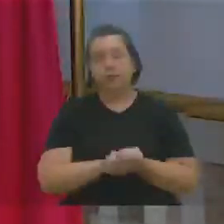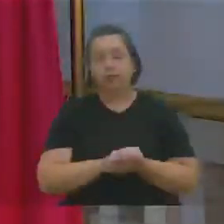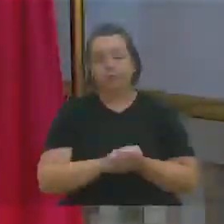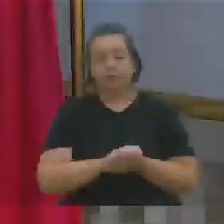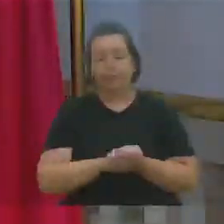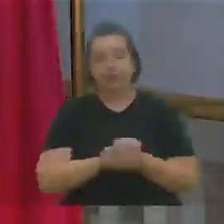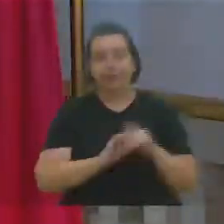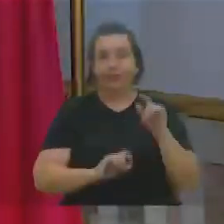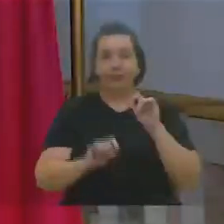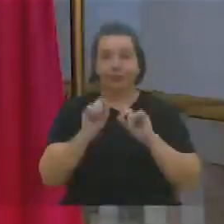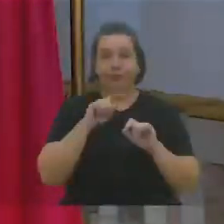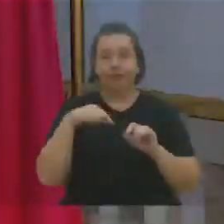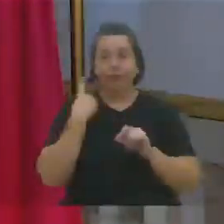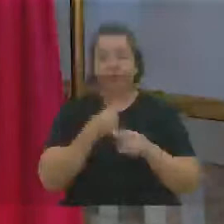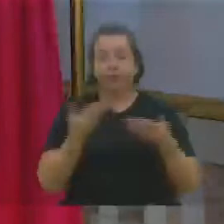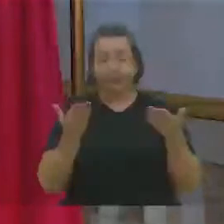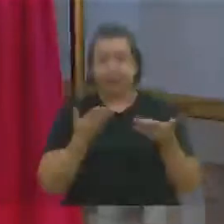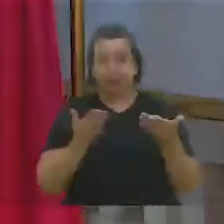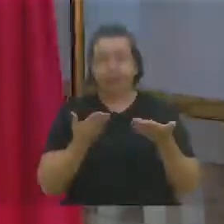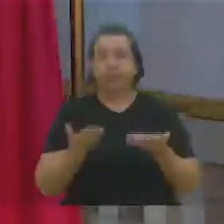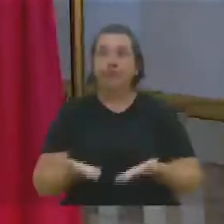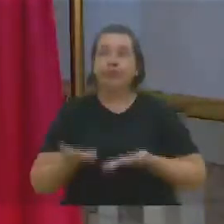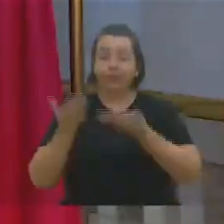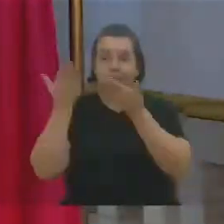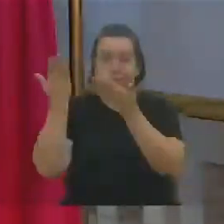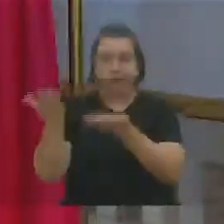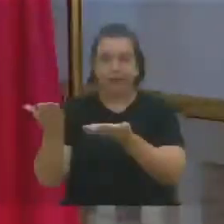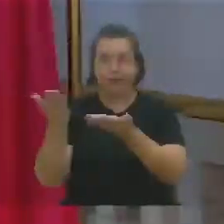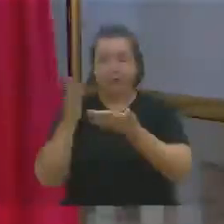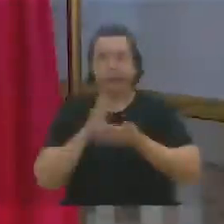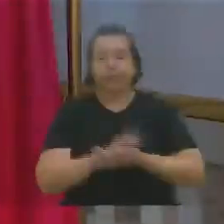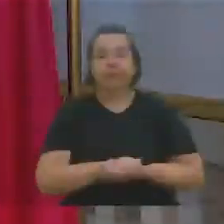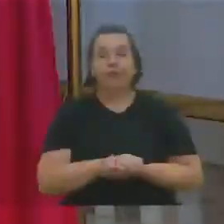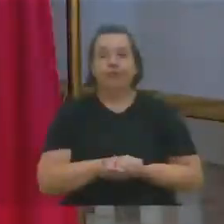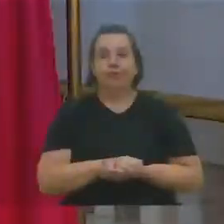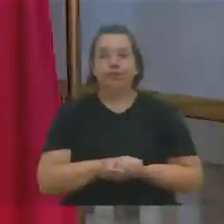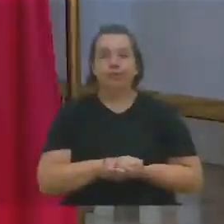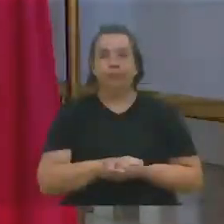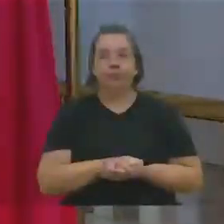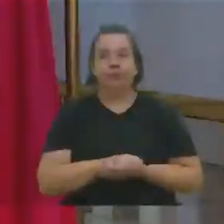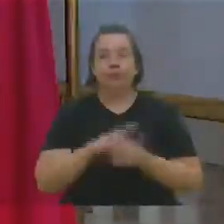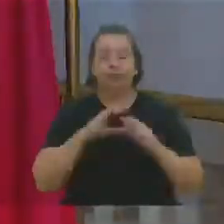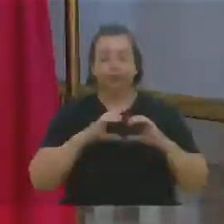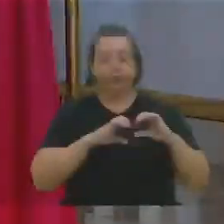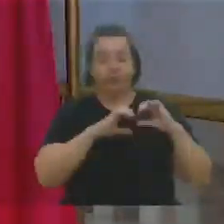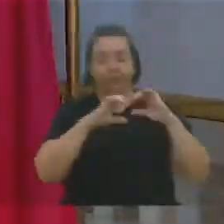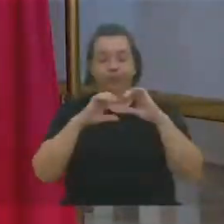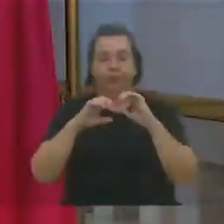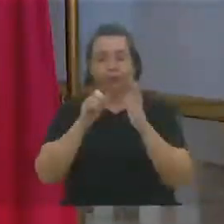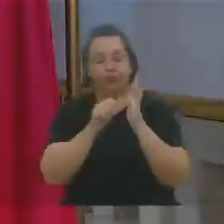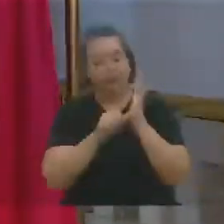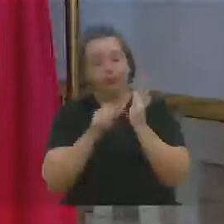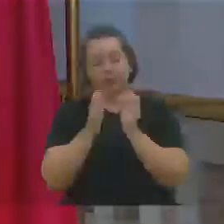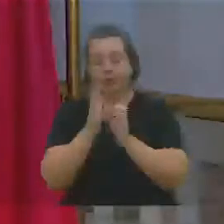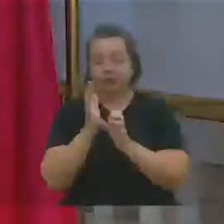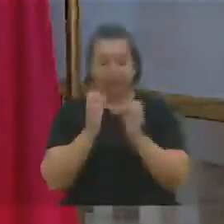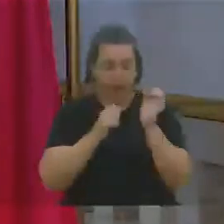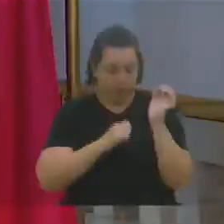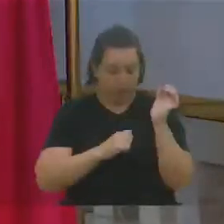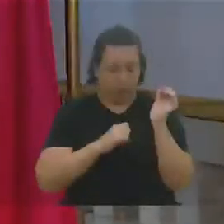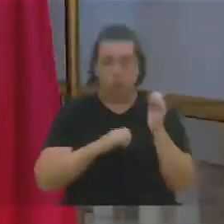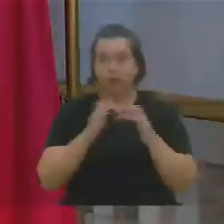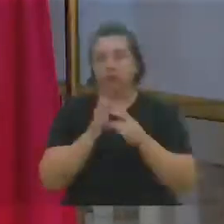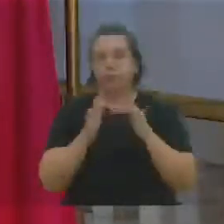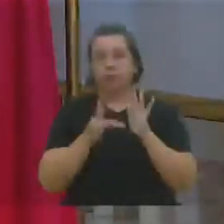O que hoje nós queremos depositar no coração chagado de Jesus,